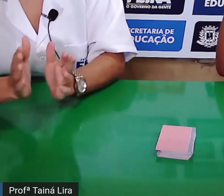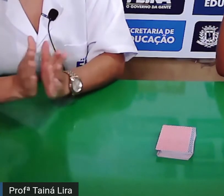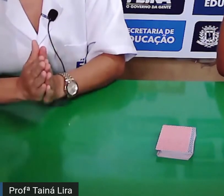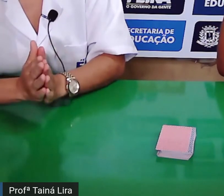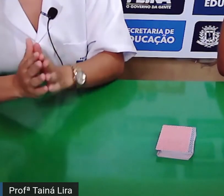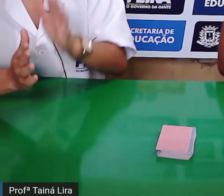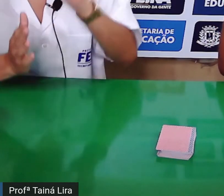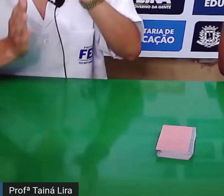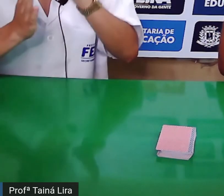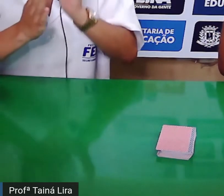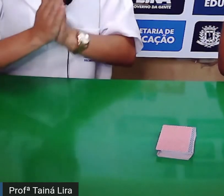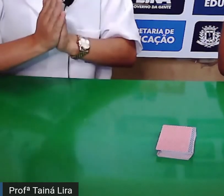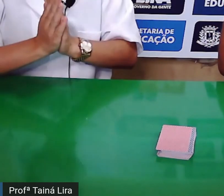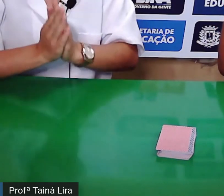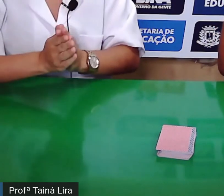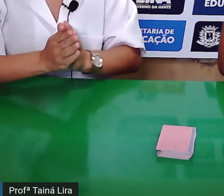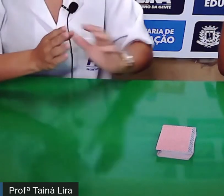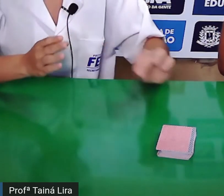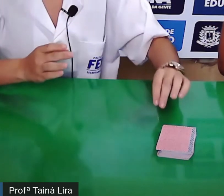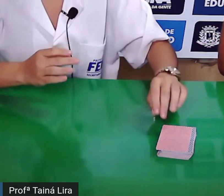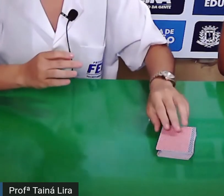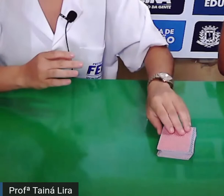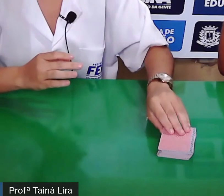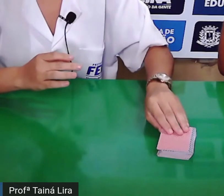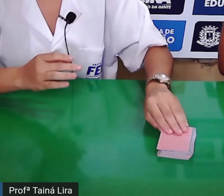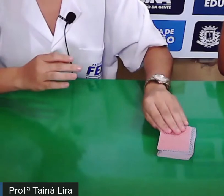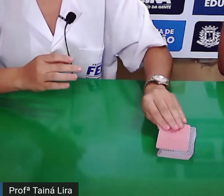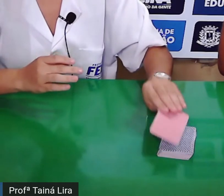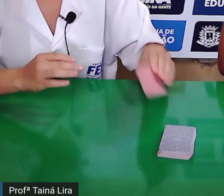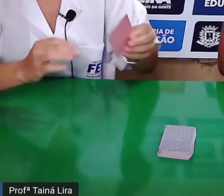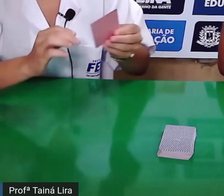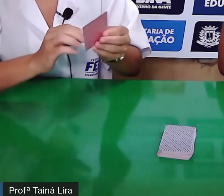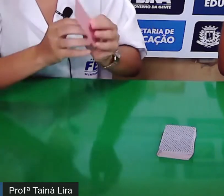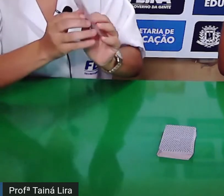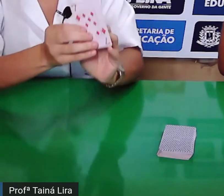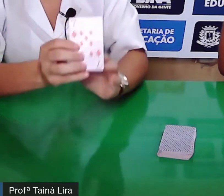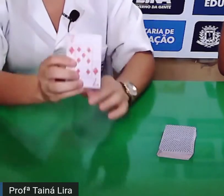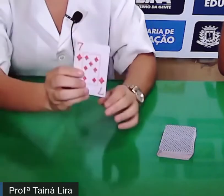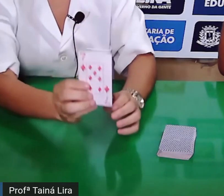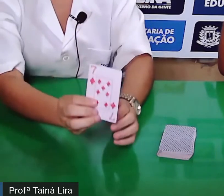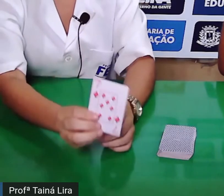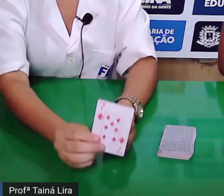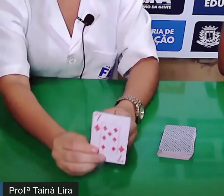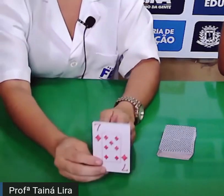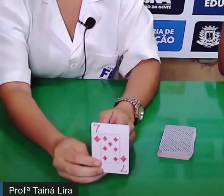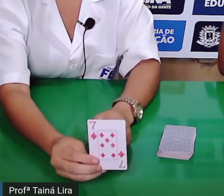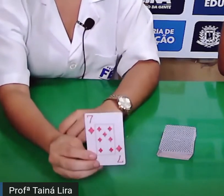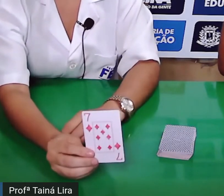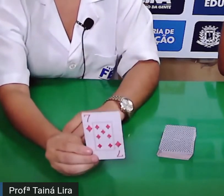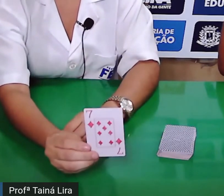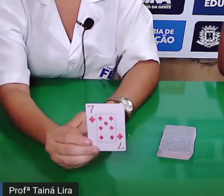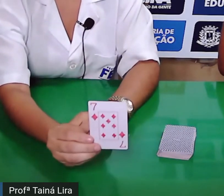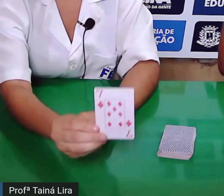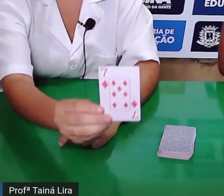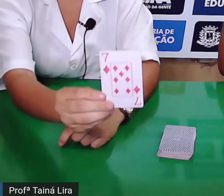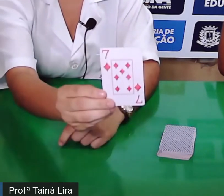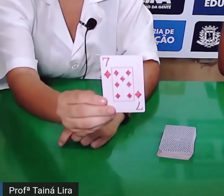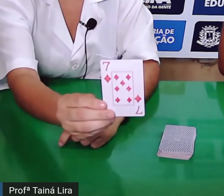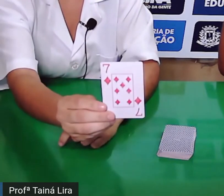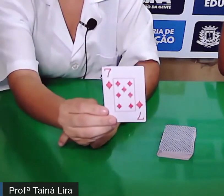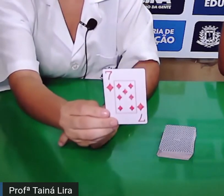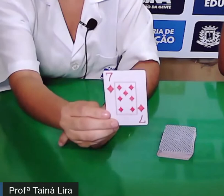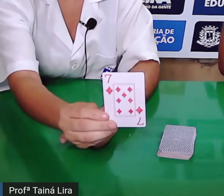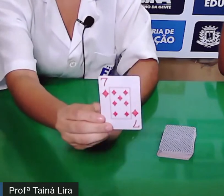11. 11. Então vamos ver agora. É a vez da Pro. Ó, eu tirei o